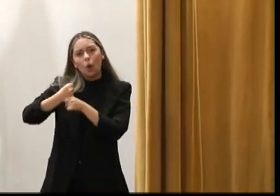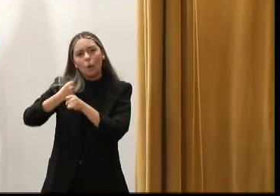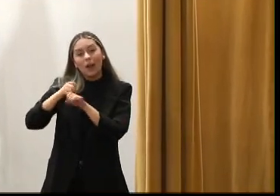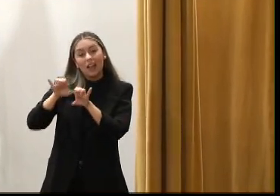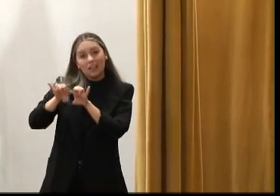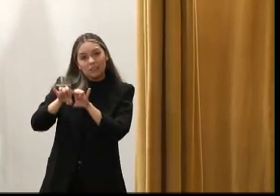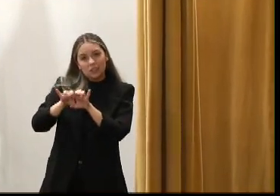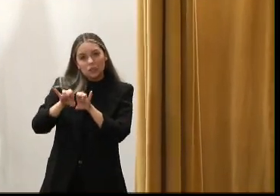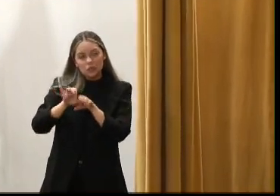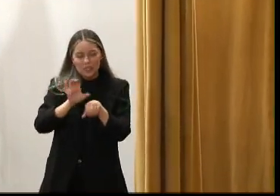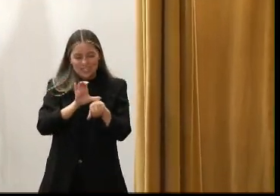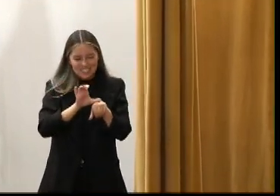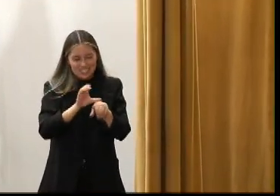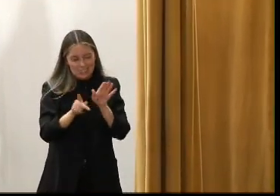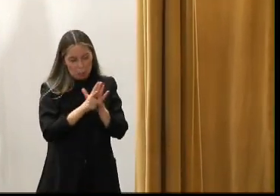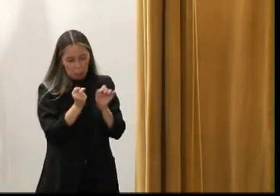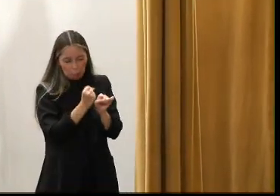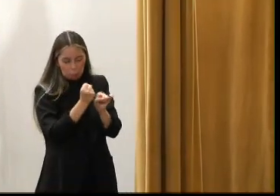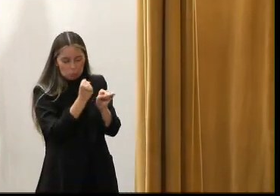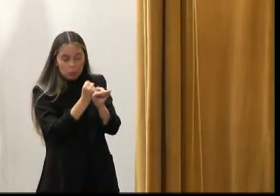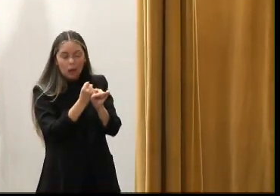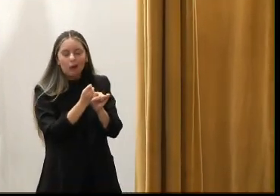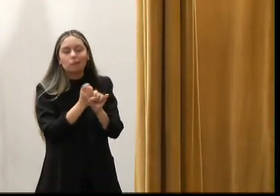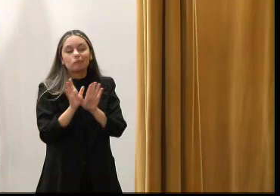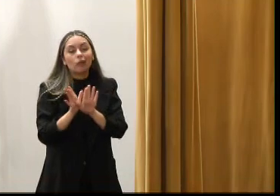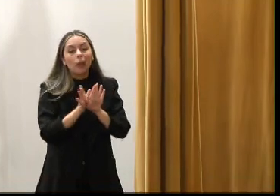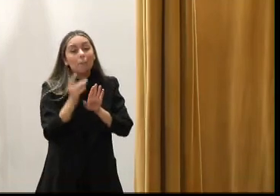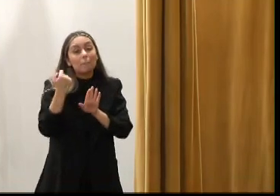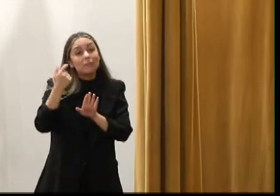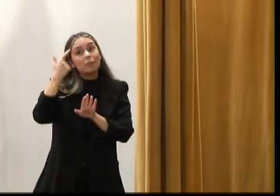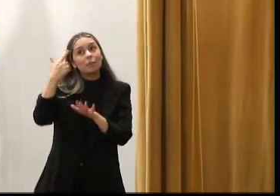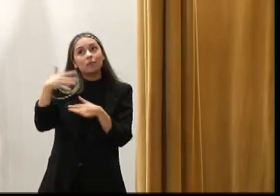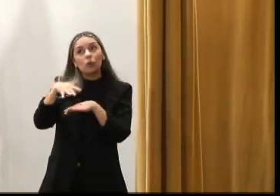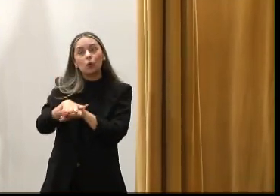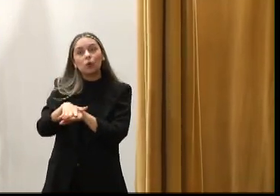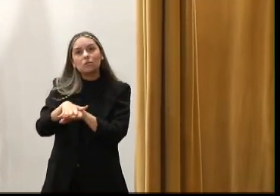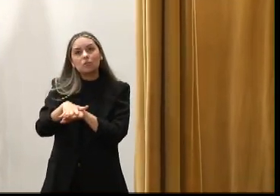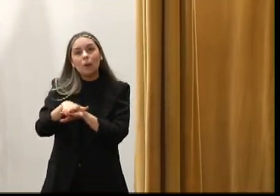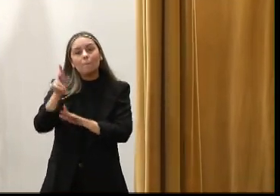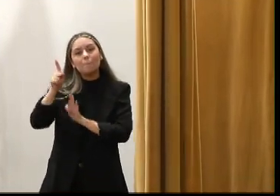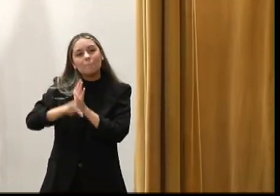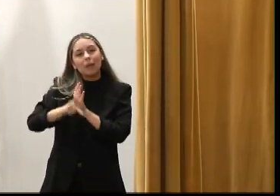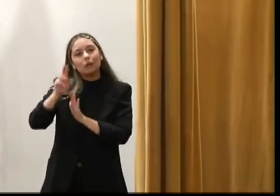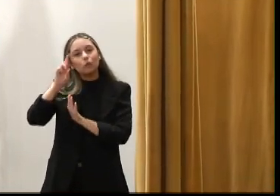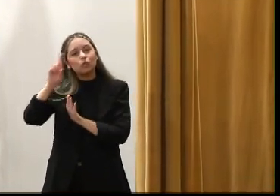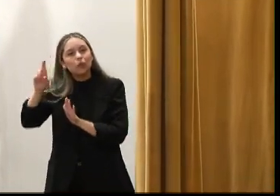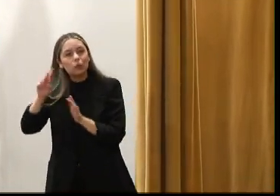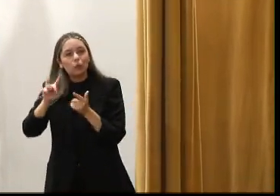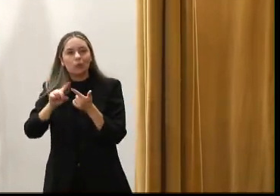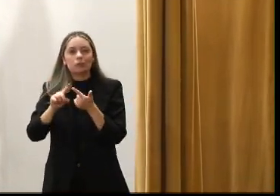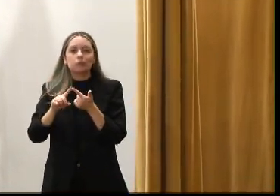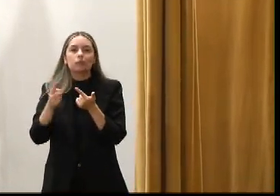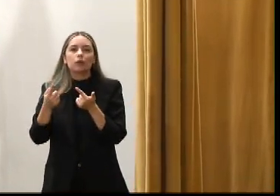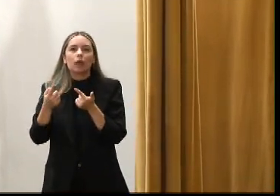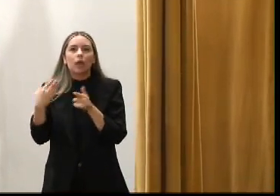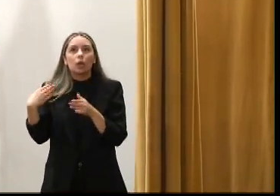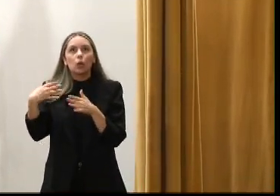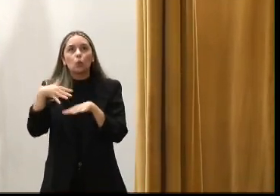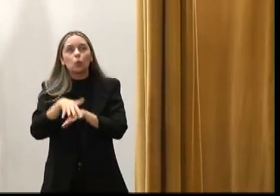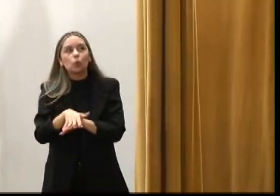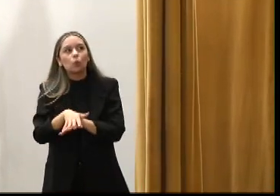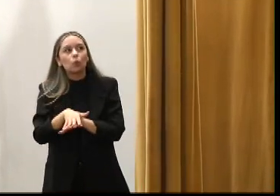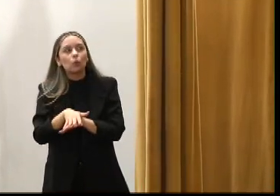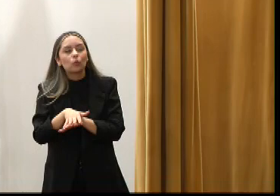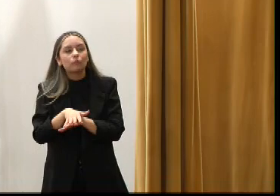infraestrutura cinza, eu preciso incluir nos planos diretores, eu preciso incluir nas